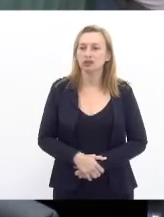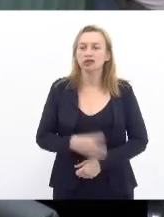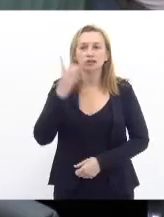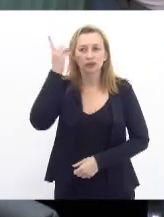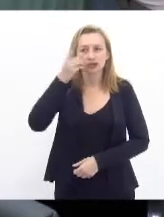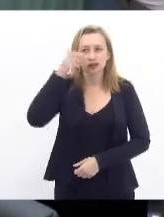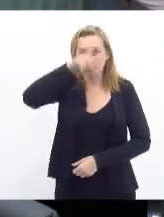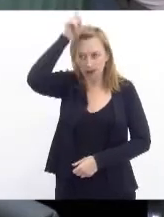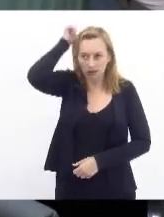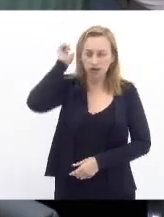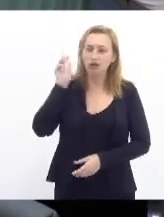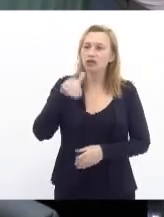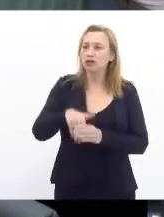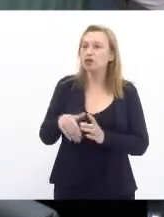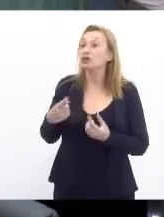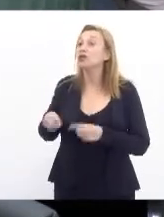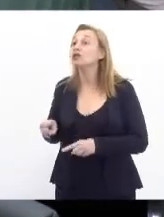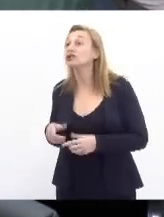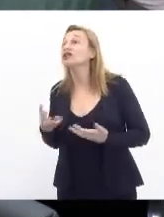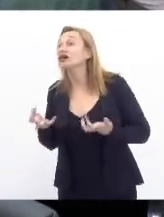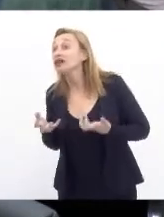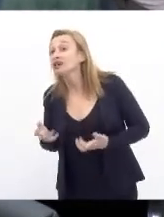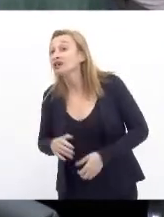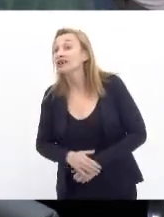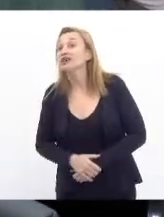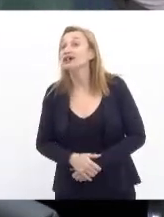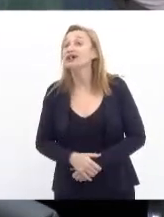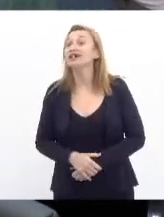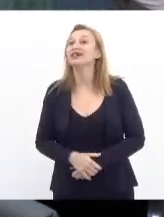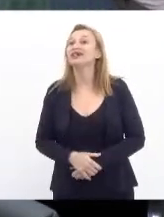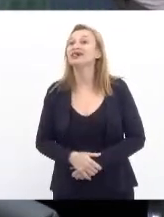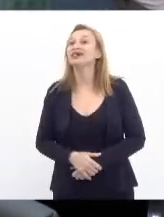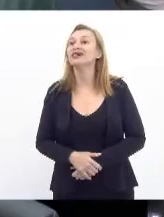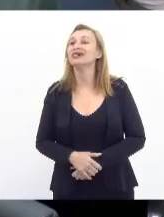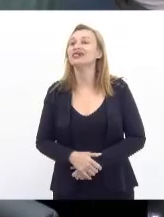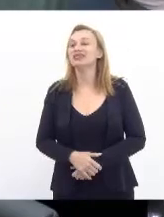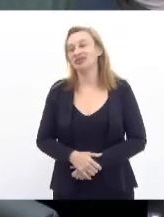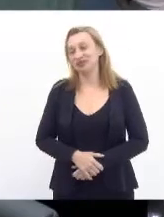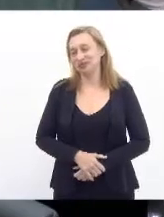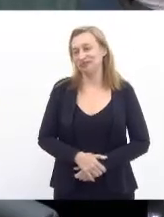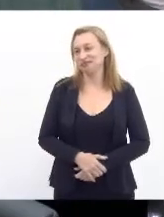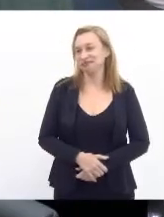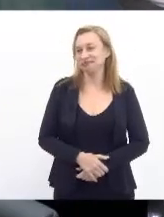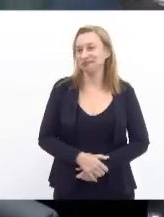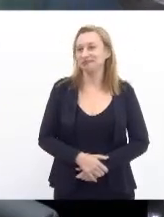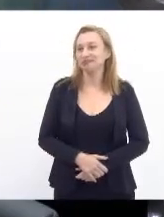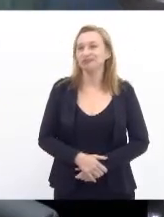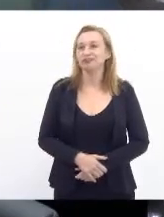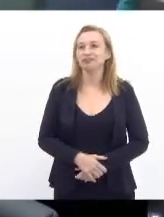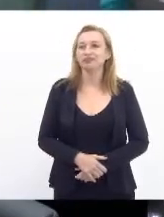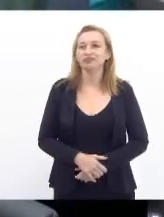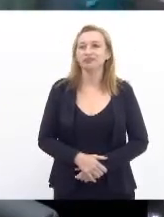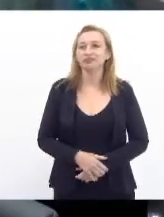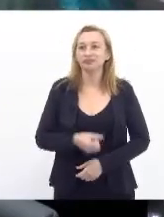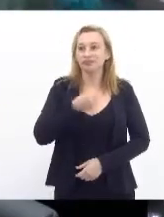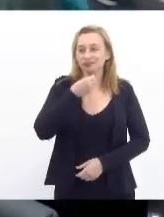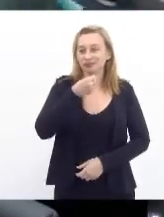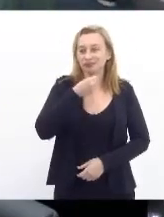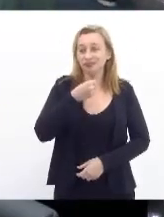Paulo, queria dar um voto divergente, não? Não, não. É se ele divergir. Ok, ok. O microfone está para o Charles aqui,